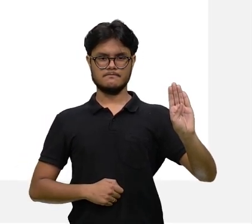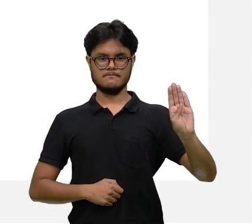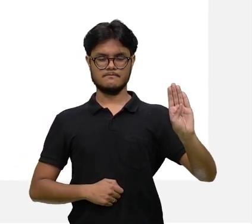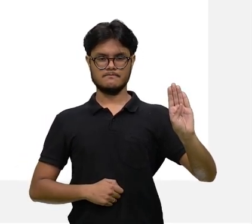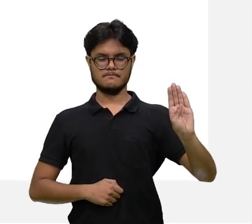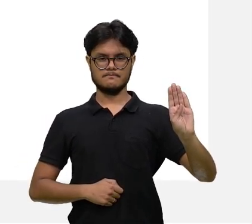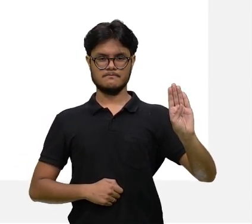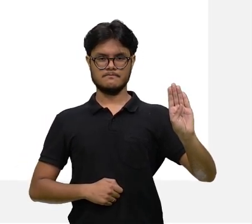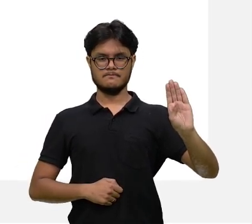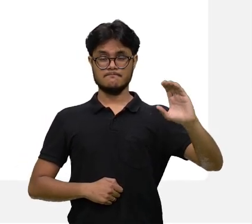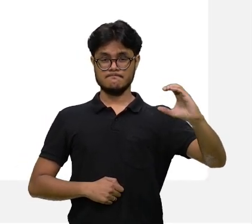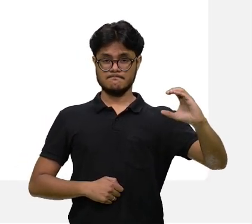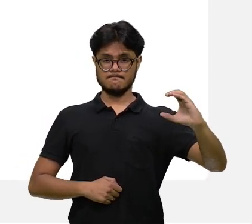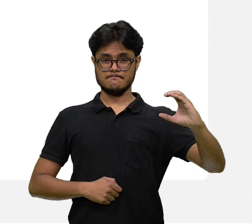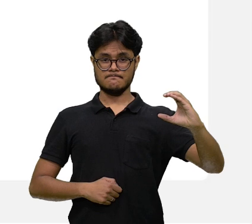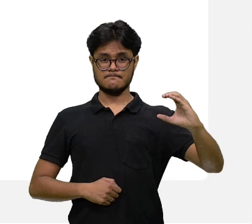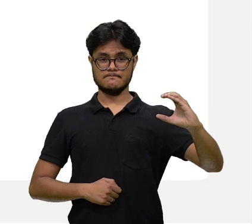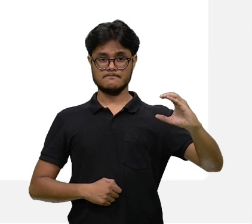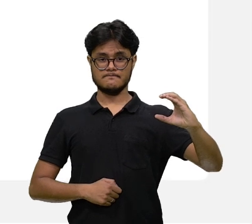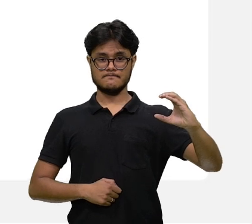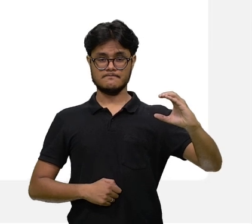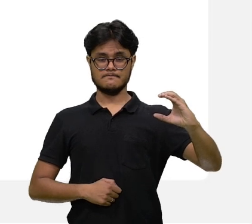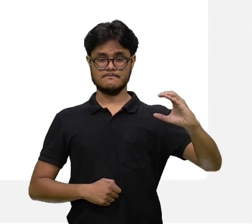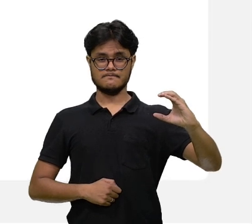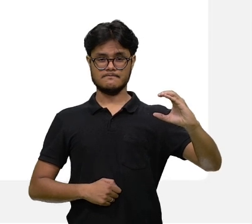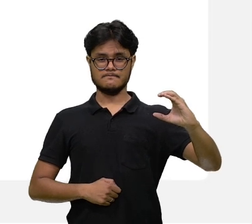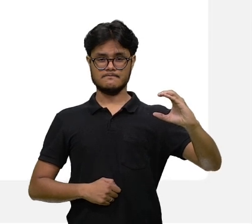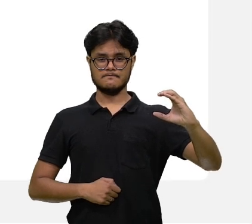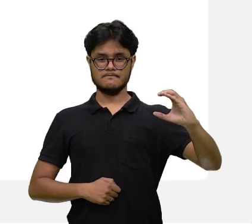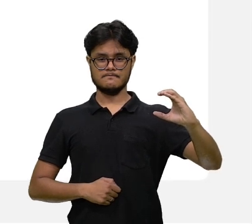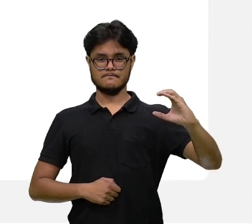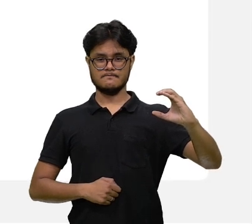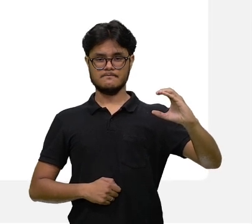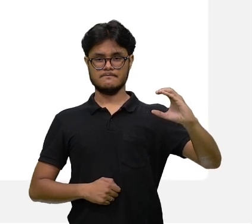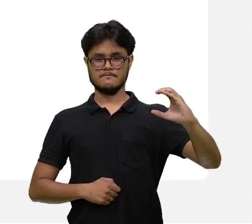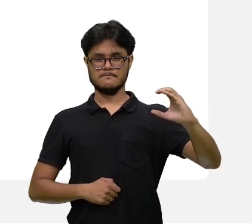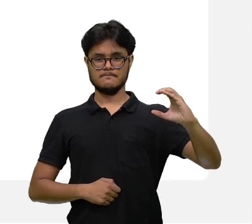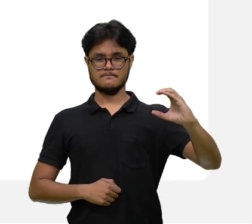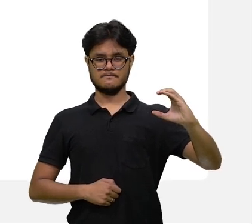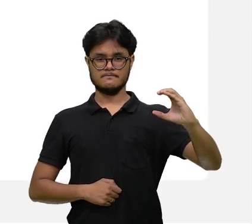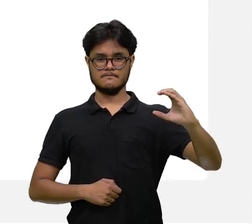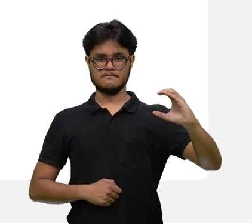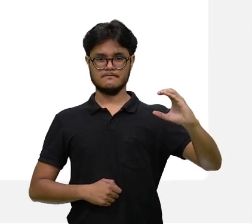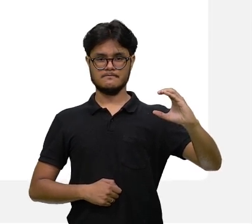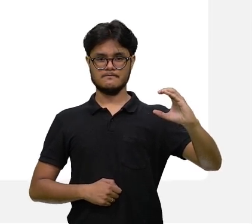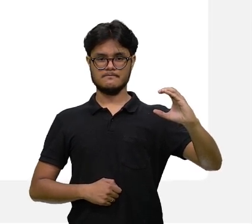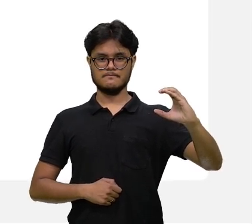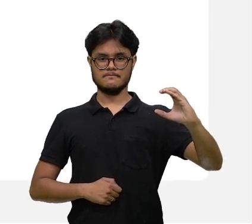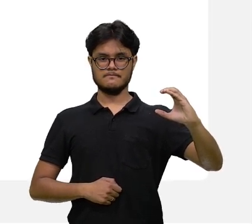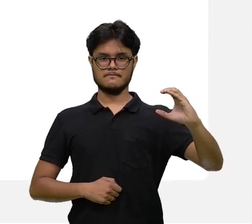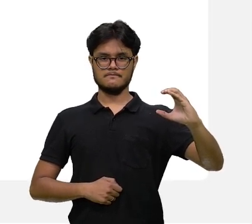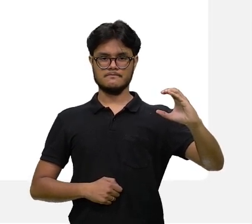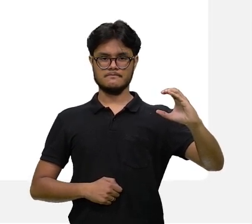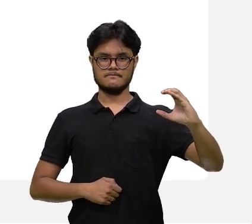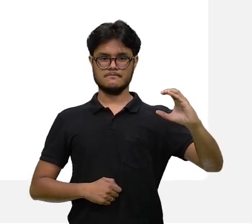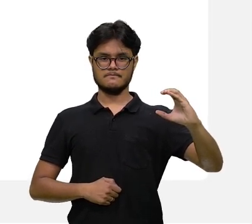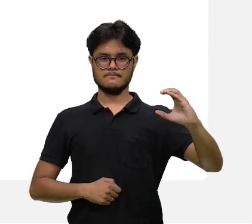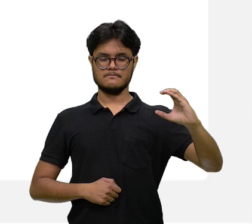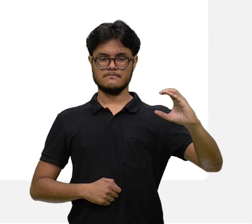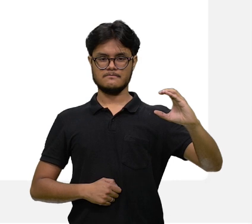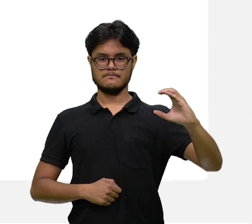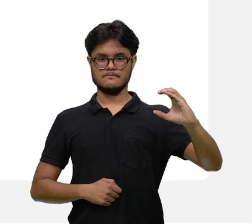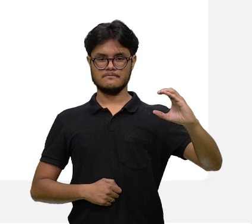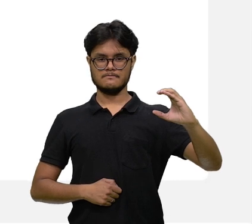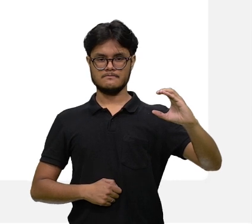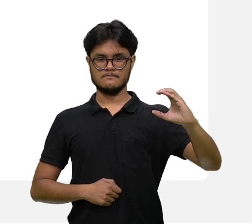Legal, né? Comunica-se com o embrião através do cordão umbilical, no qual existem artérias que conduzem